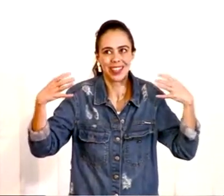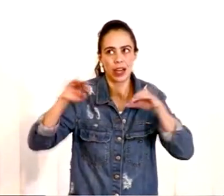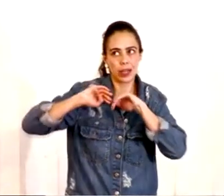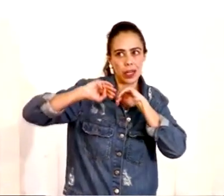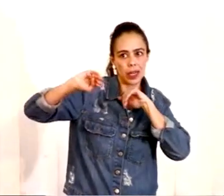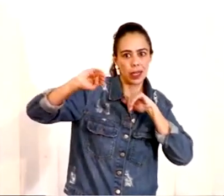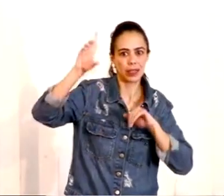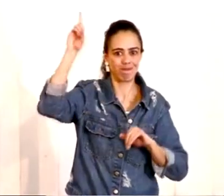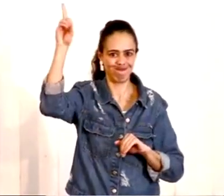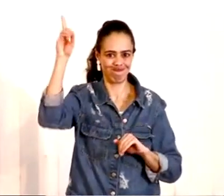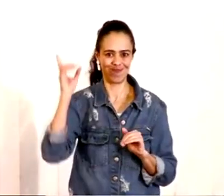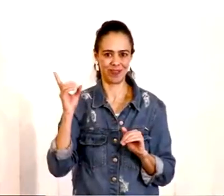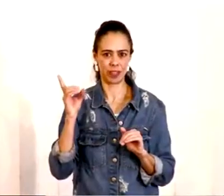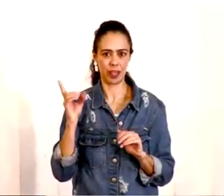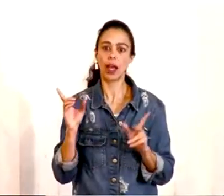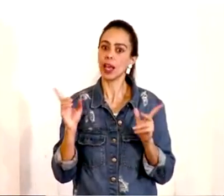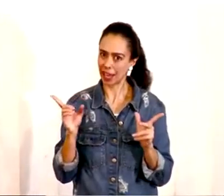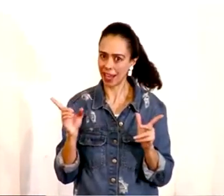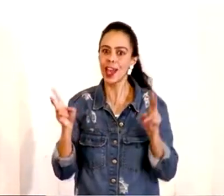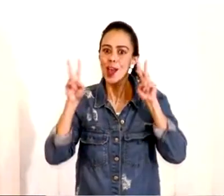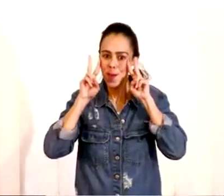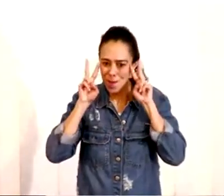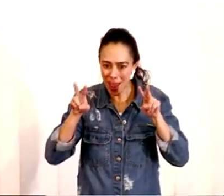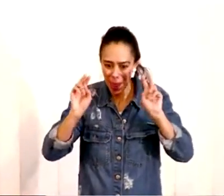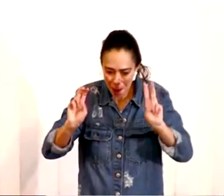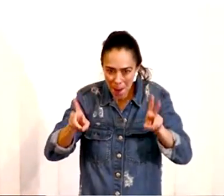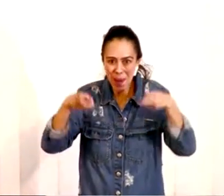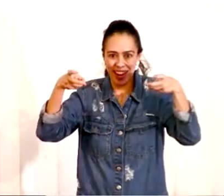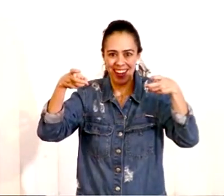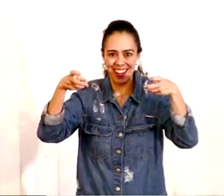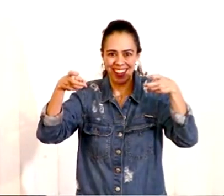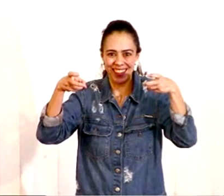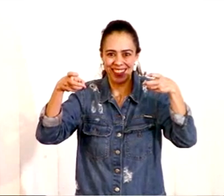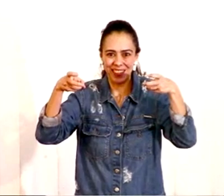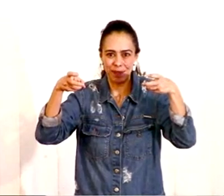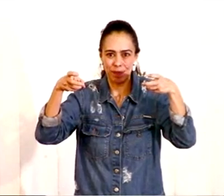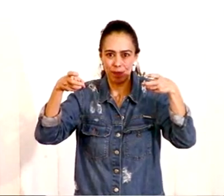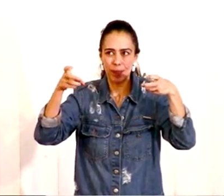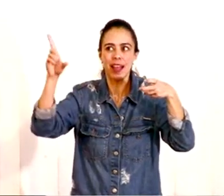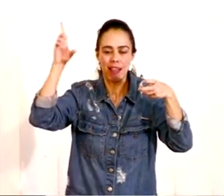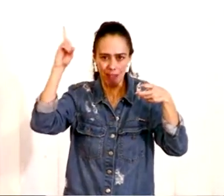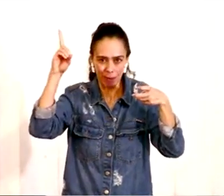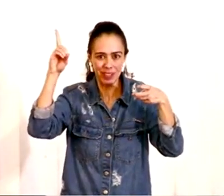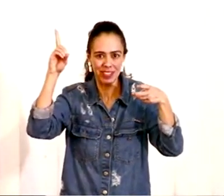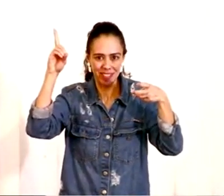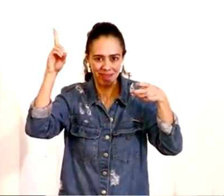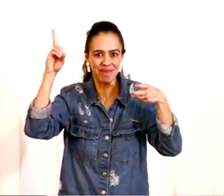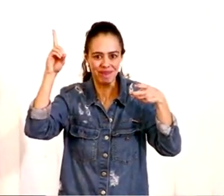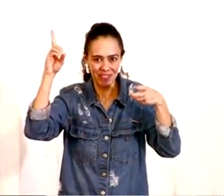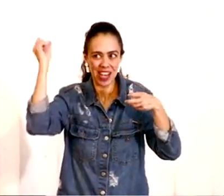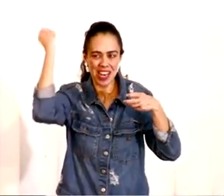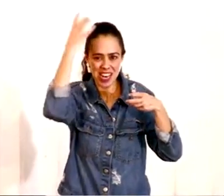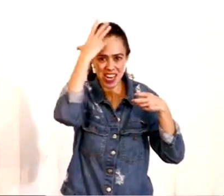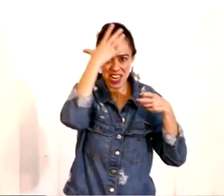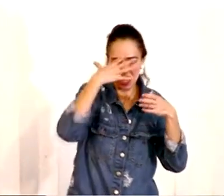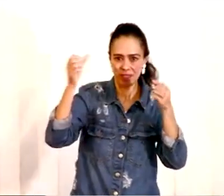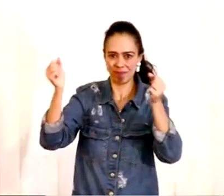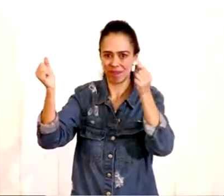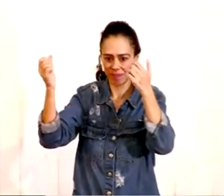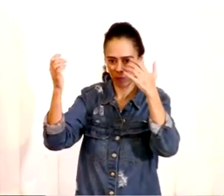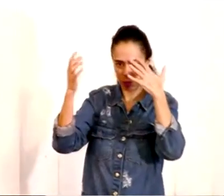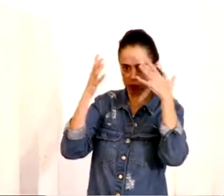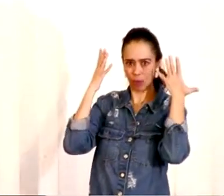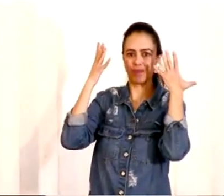sua graça comum e permitindo que mesmo os ímpios podem ou possam fazer